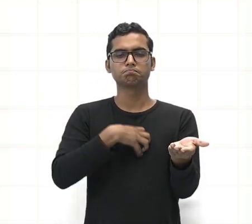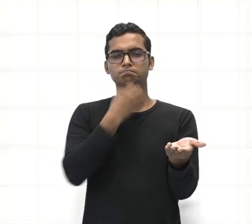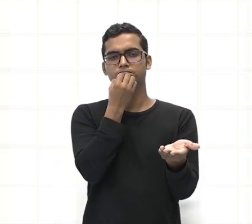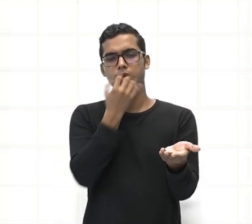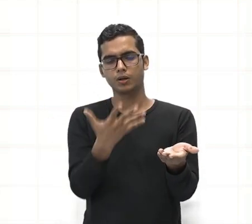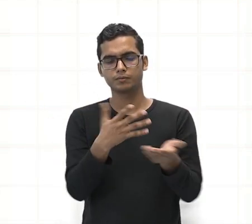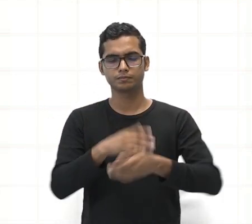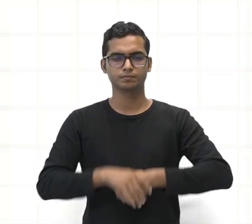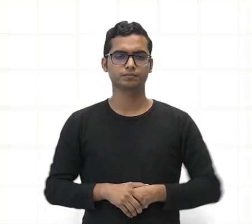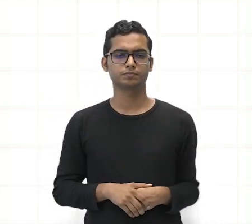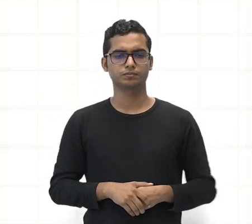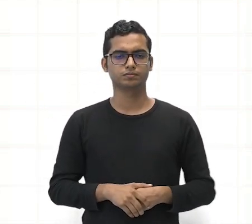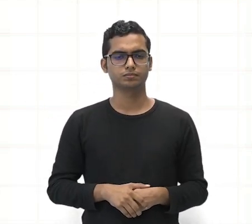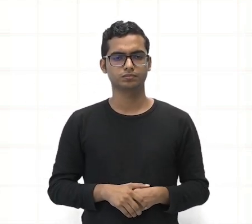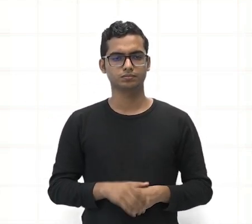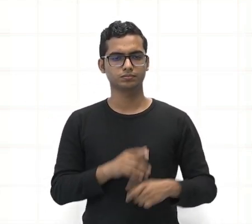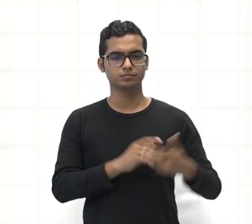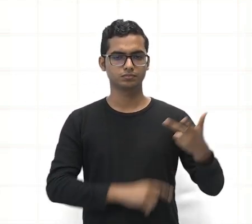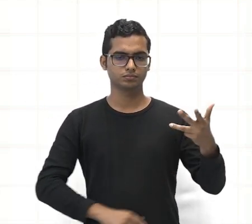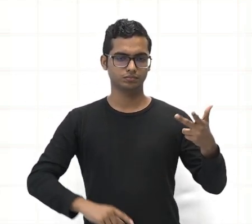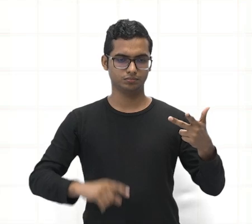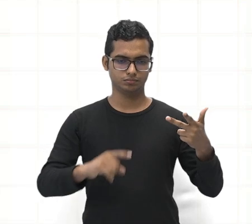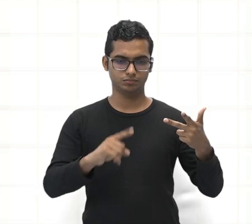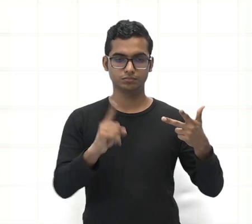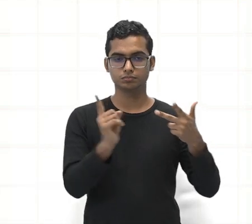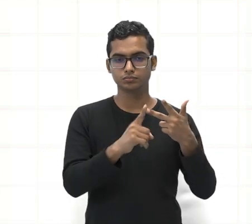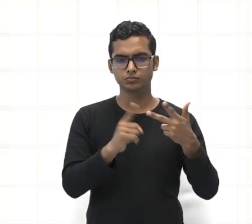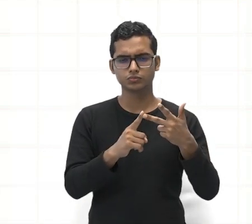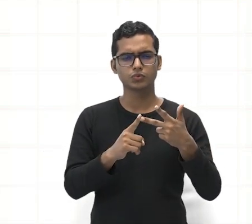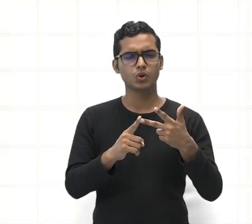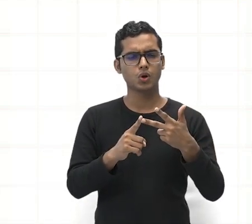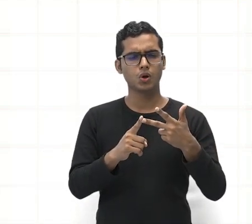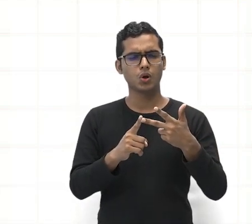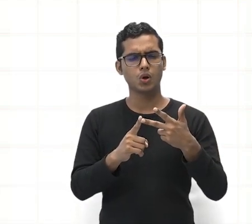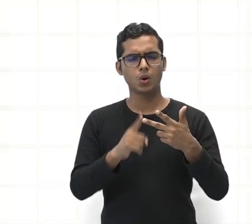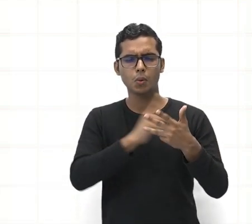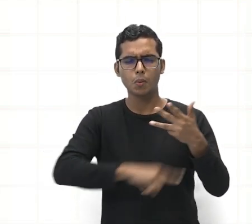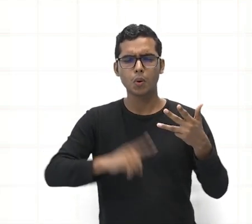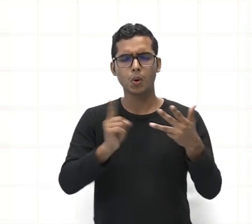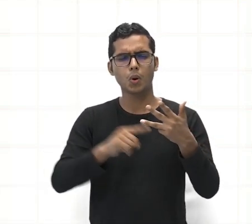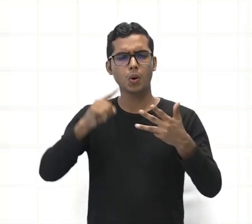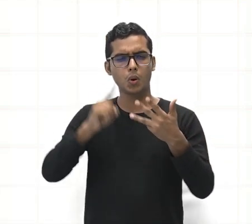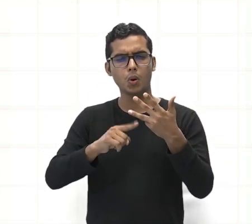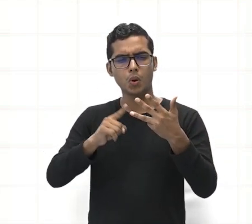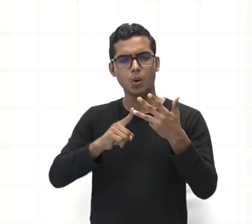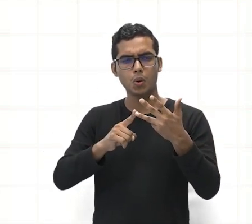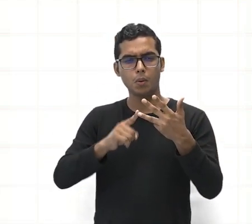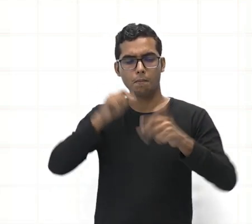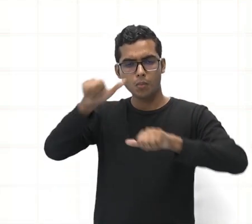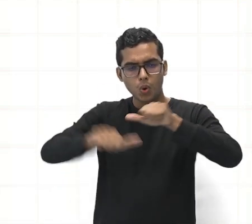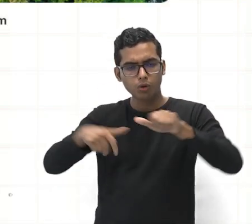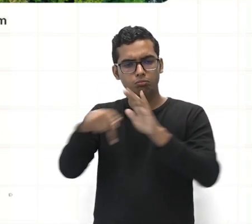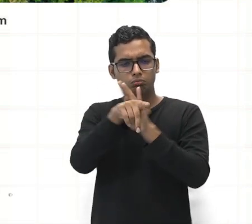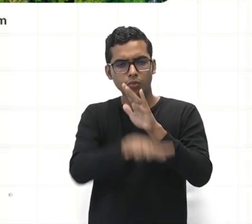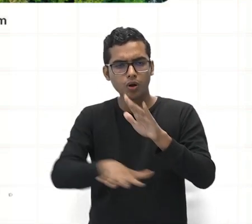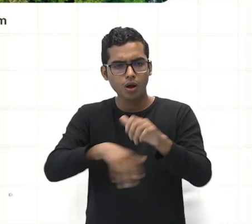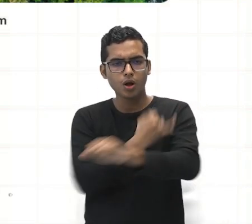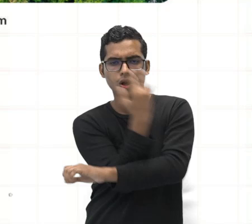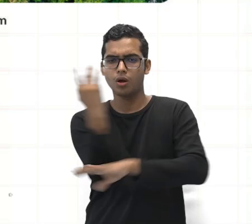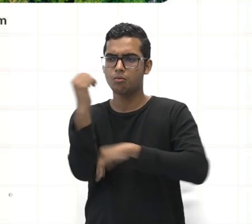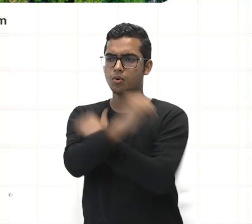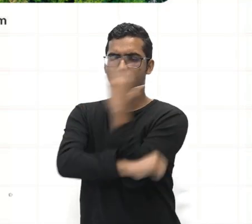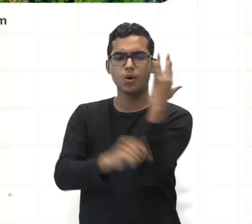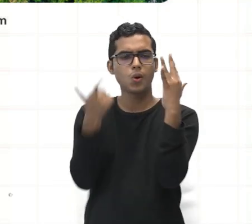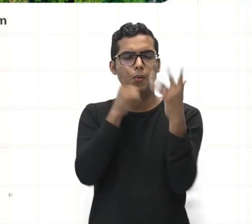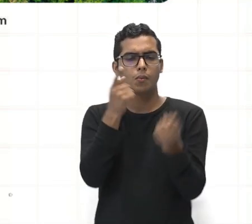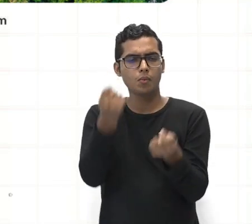com o local em que estamos. Combater mudanças climáticas, reduzindo a emissão de carbono, então poluir cada vez menos.